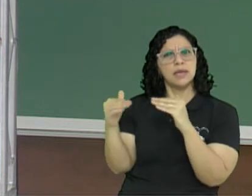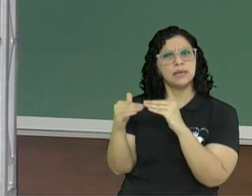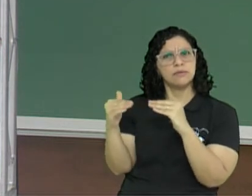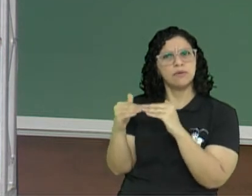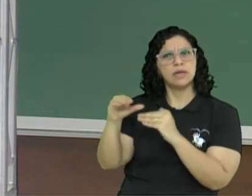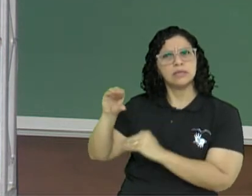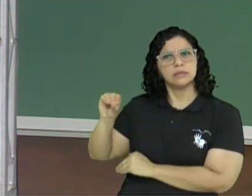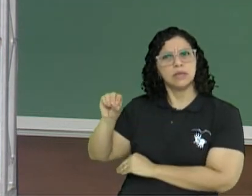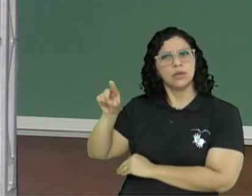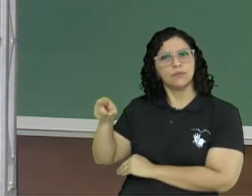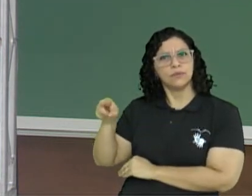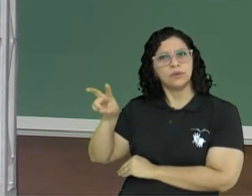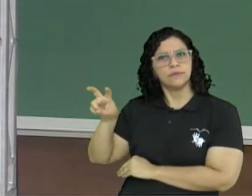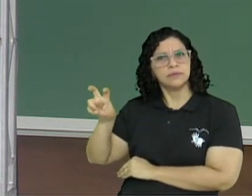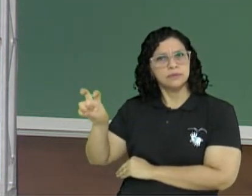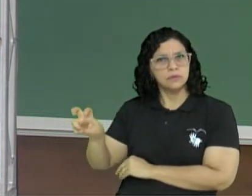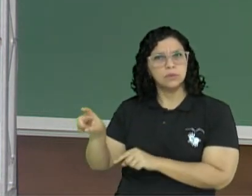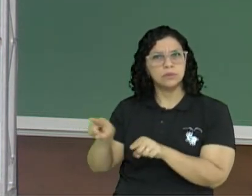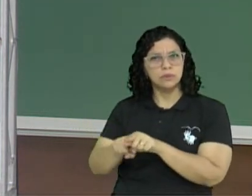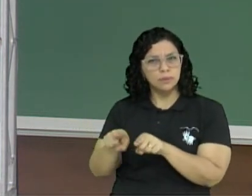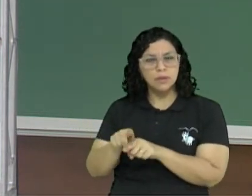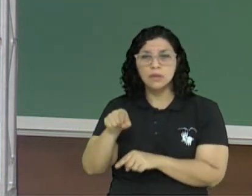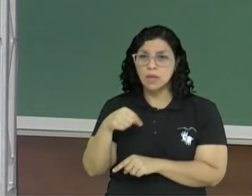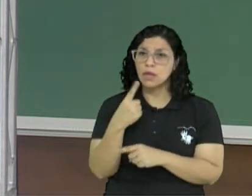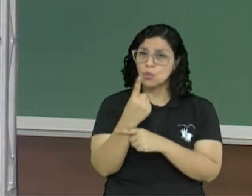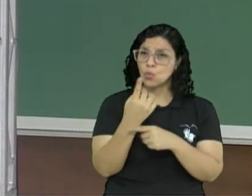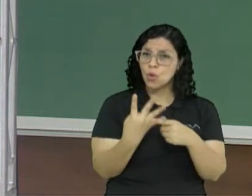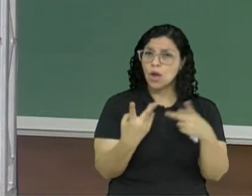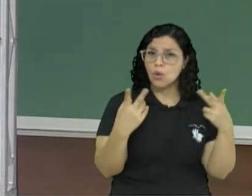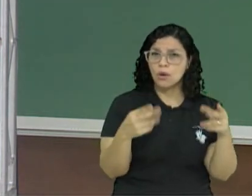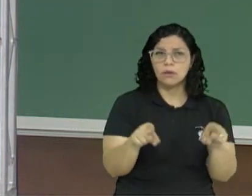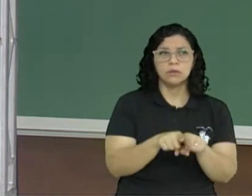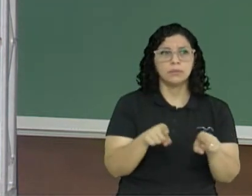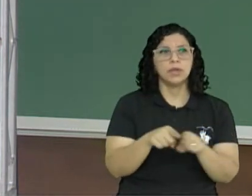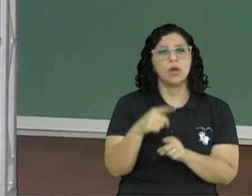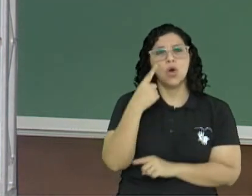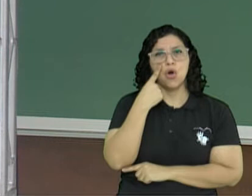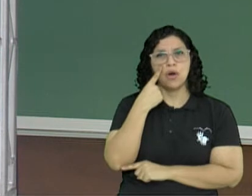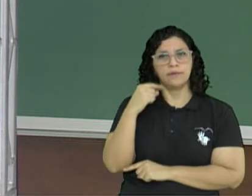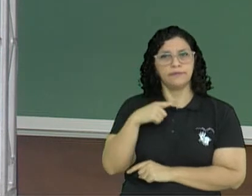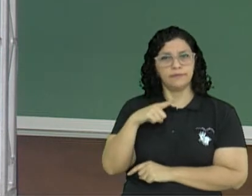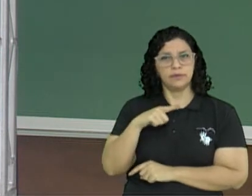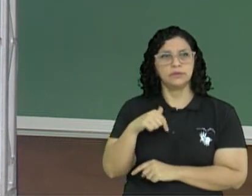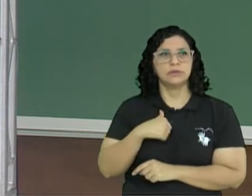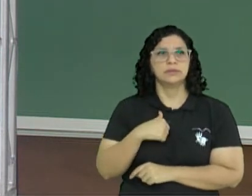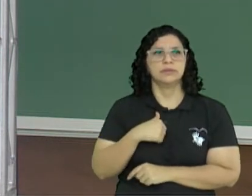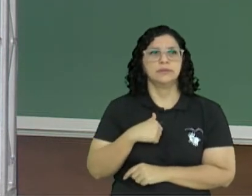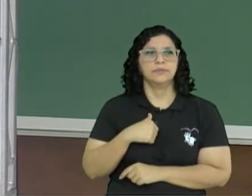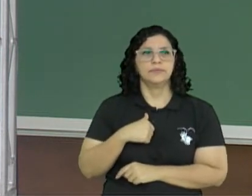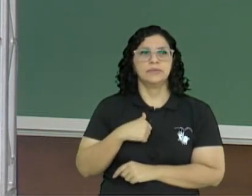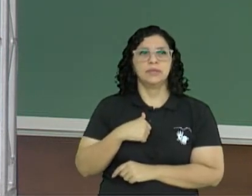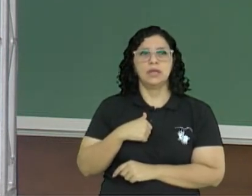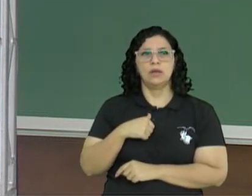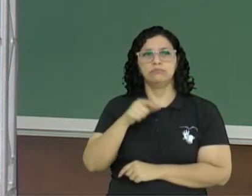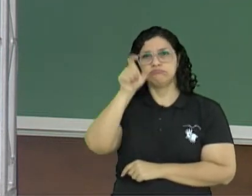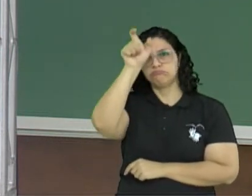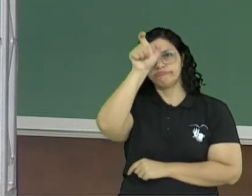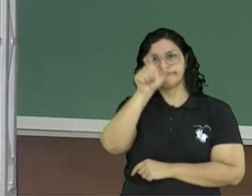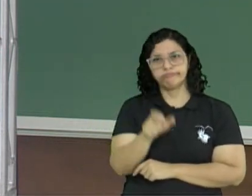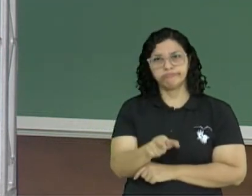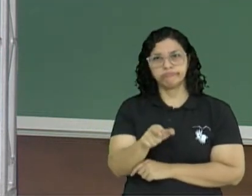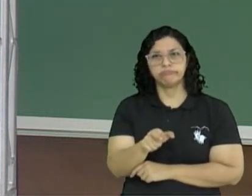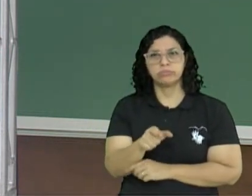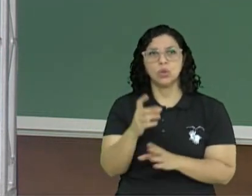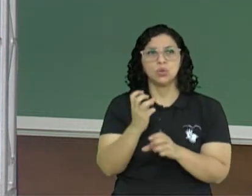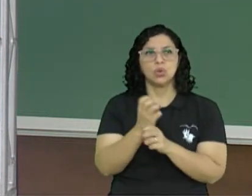a 0,25? É igual a 1 quarto? Realmente, ó, porque se eu pegasse aqui, ó, tirar essa linha aqui, o que que eu vou ter? O